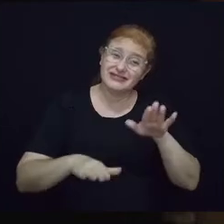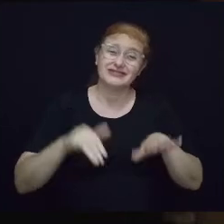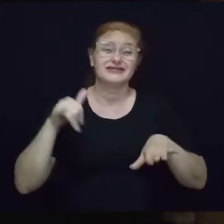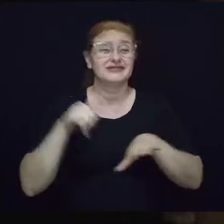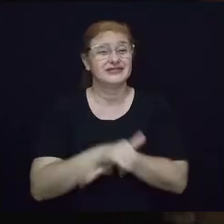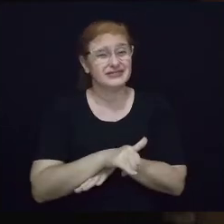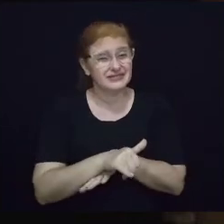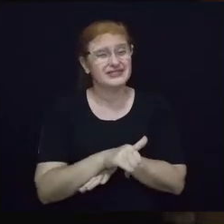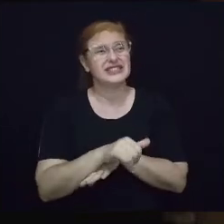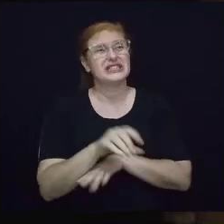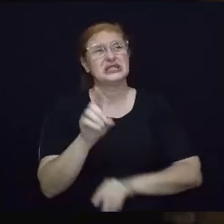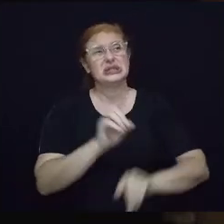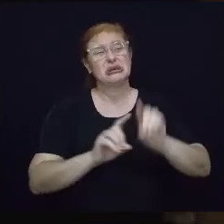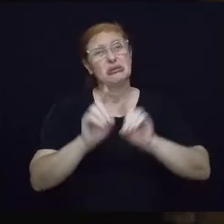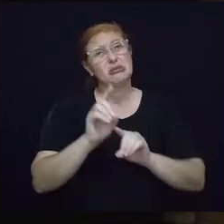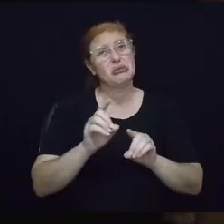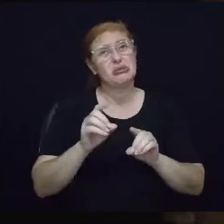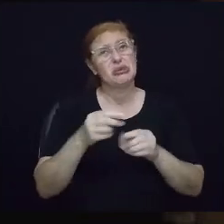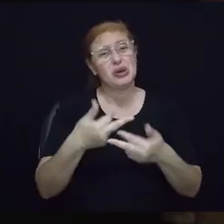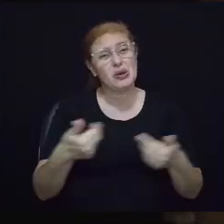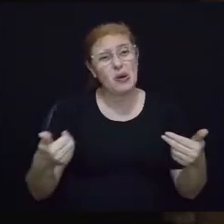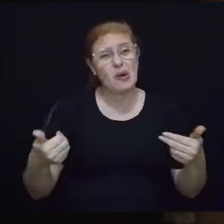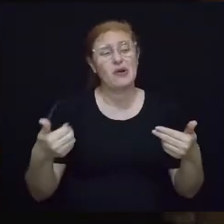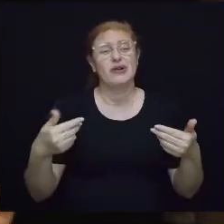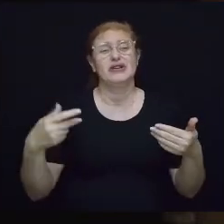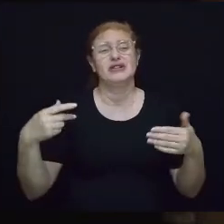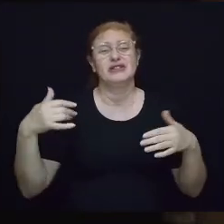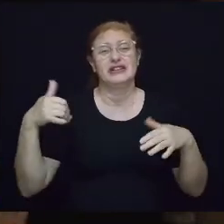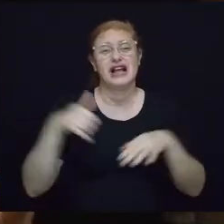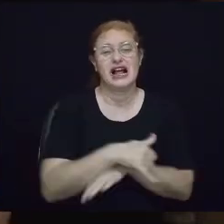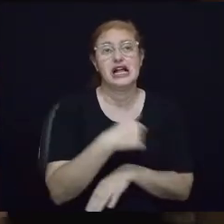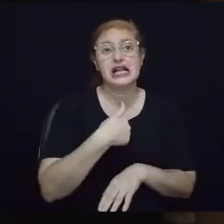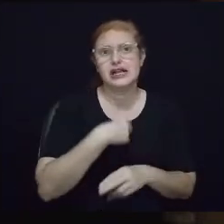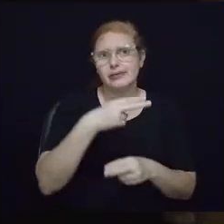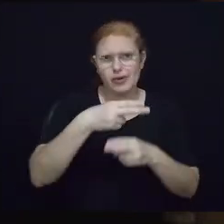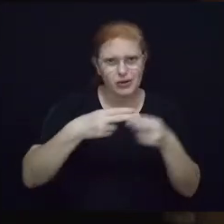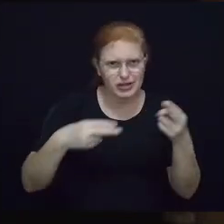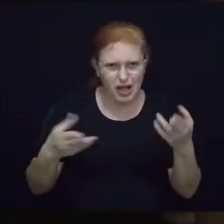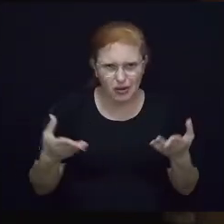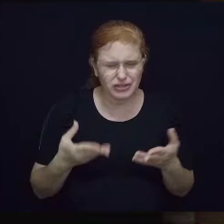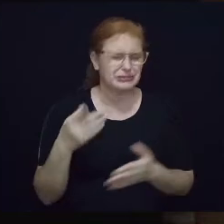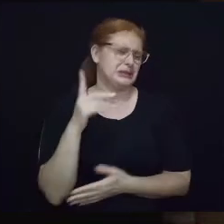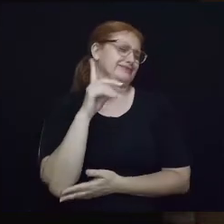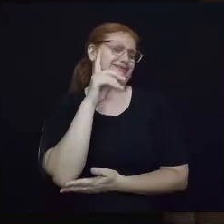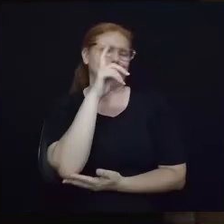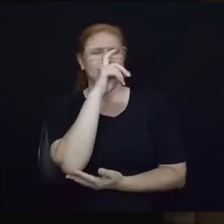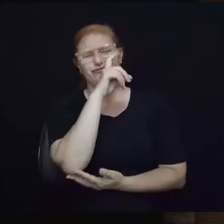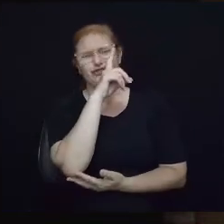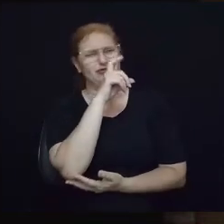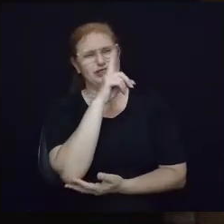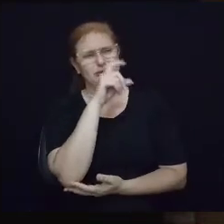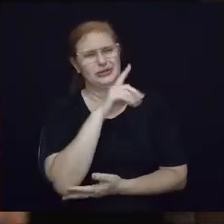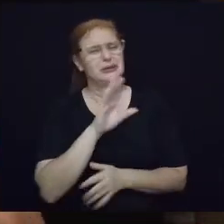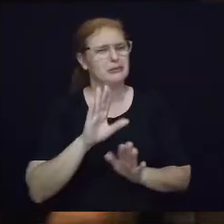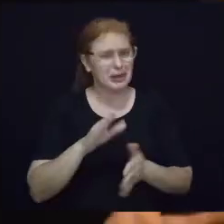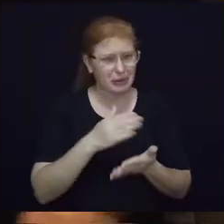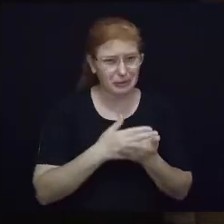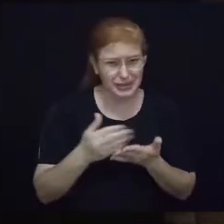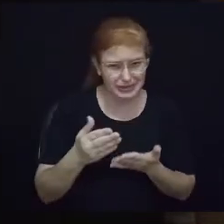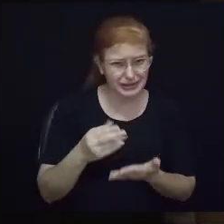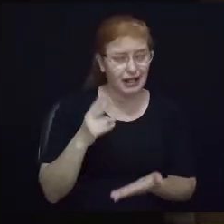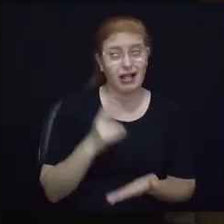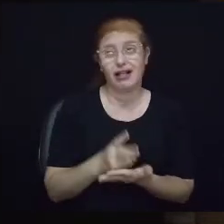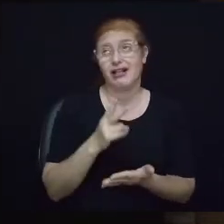às vezes, mas é muito raro hoje em dia. Por exemplo, eu me cortar hoje em dia, é muito difícil. Mas no início eu